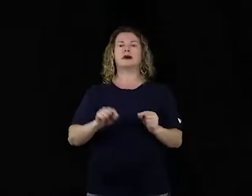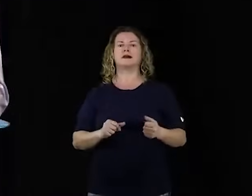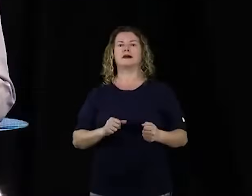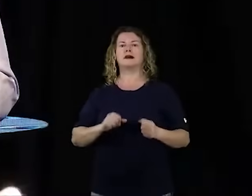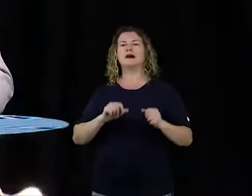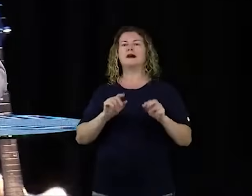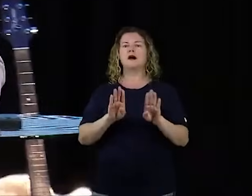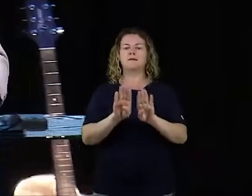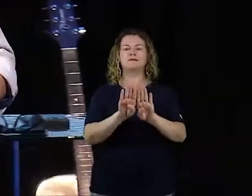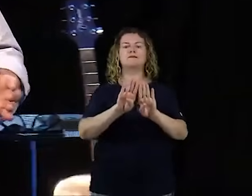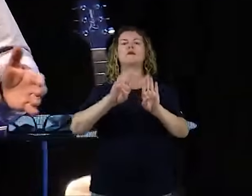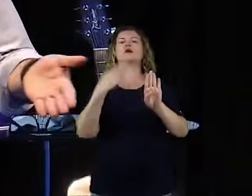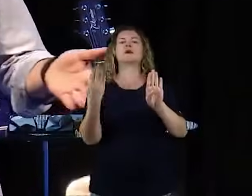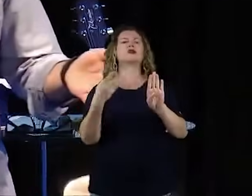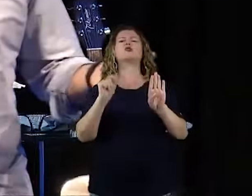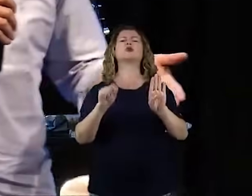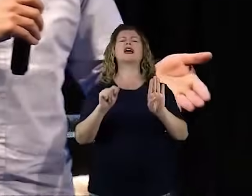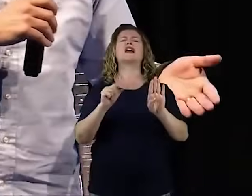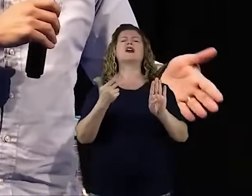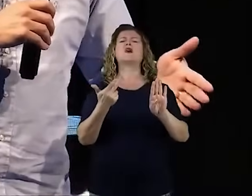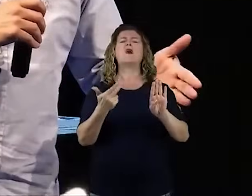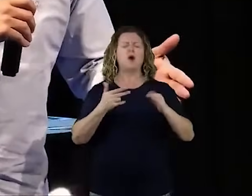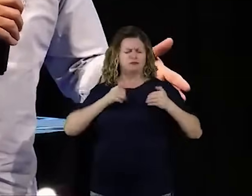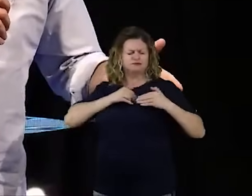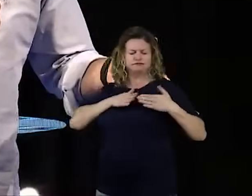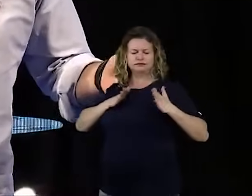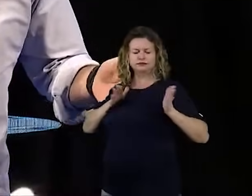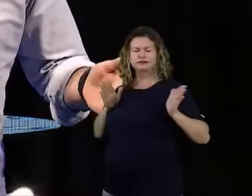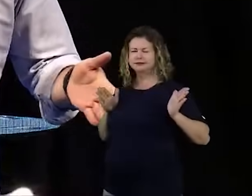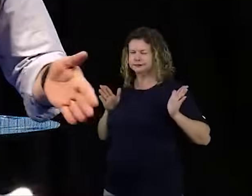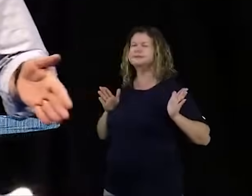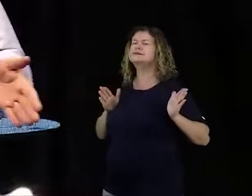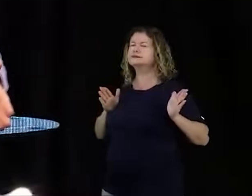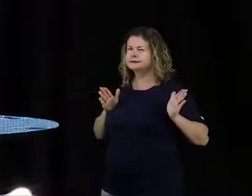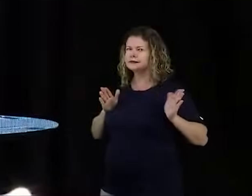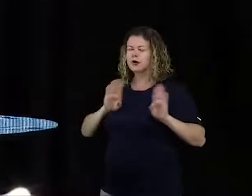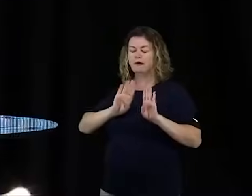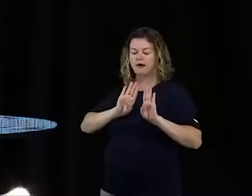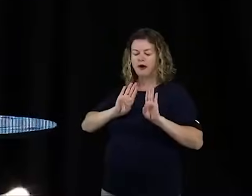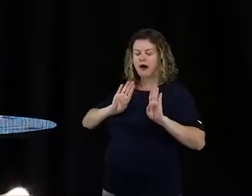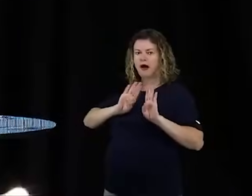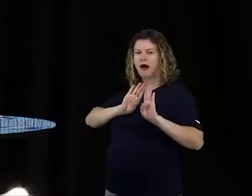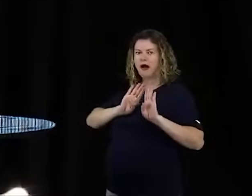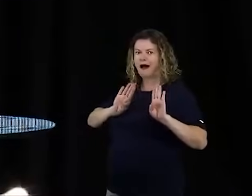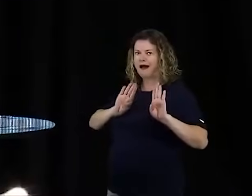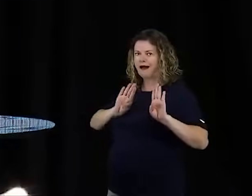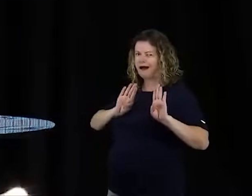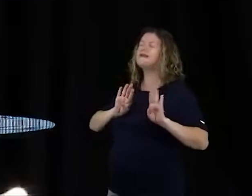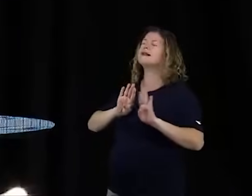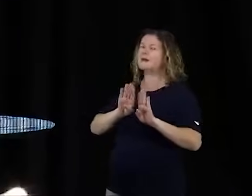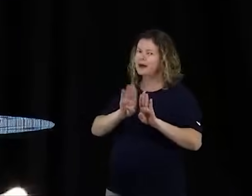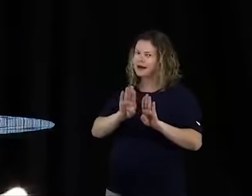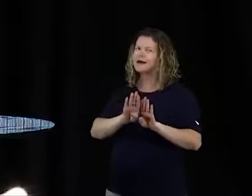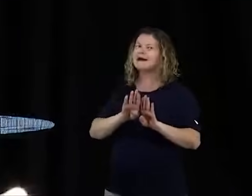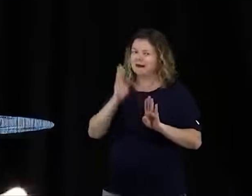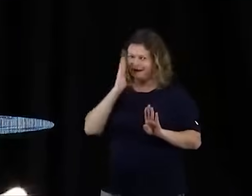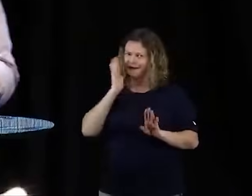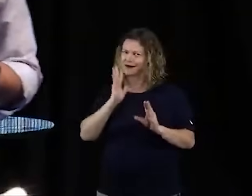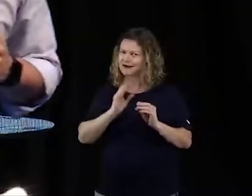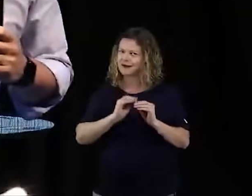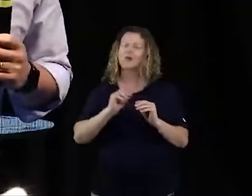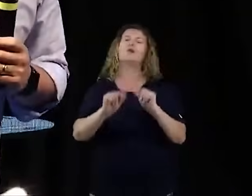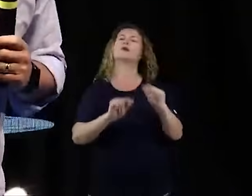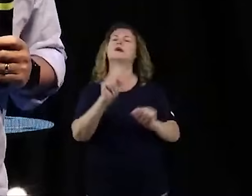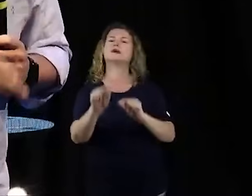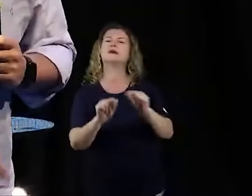são nós chamamos nós cristãos de forte evangélico chamamos isso de brechas espirituais por quê Porque